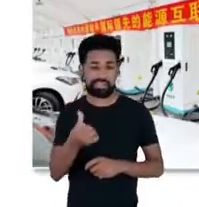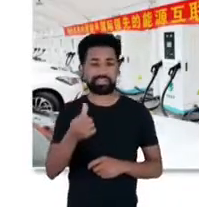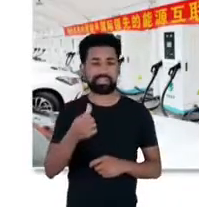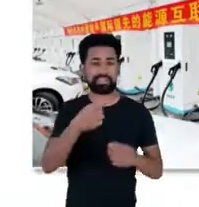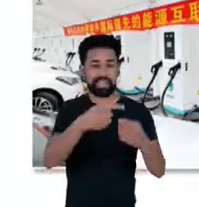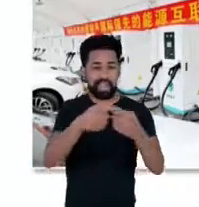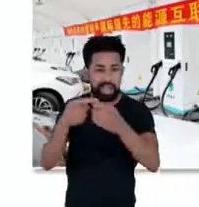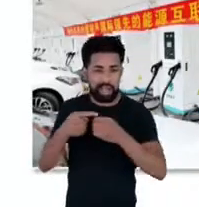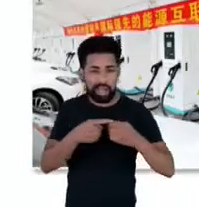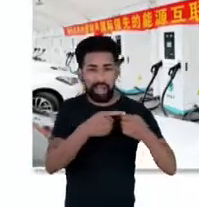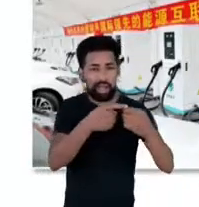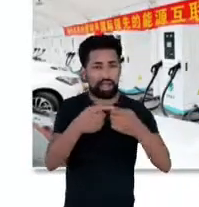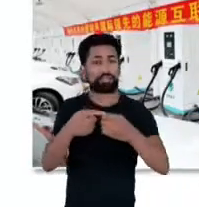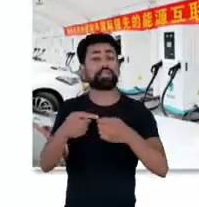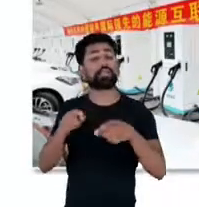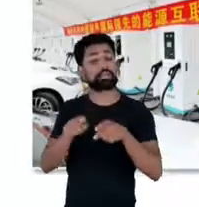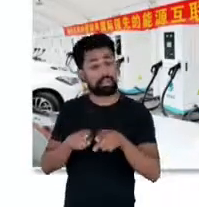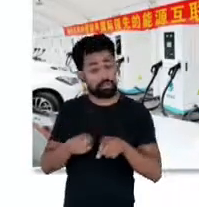Também temos